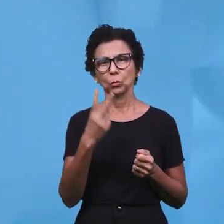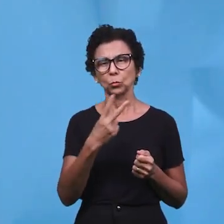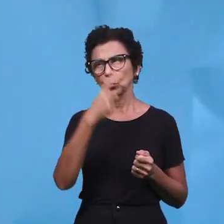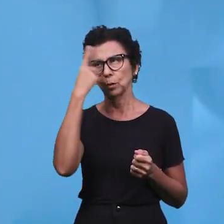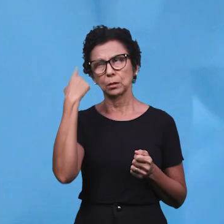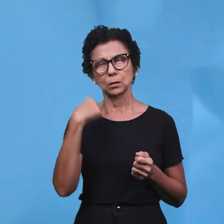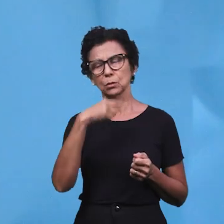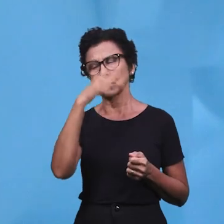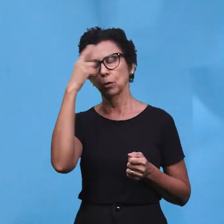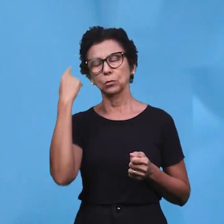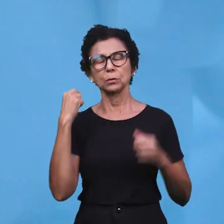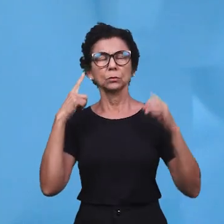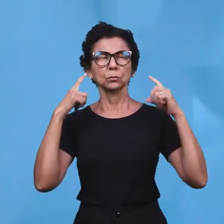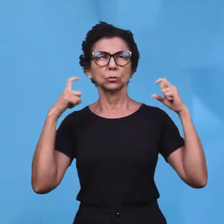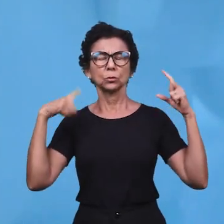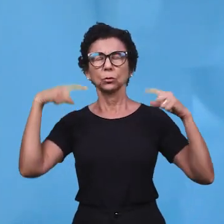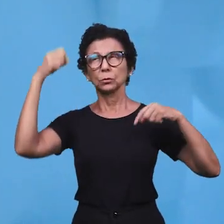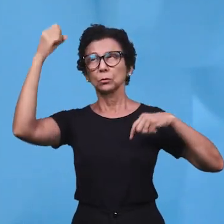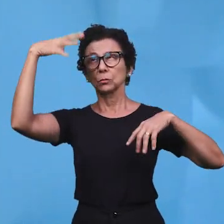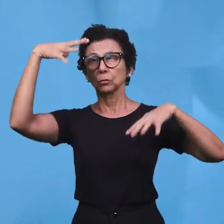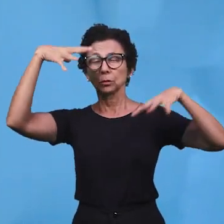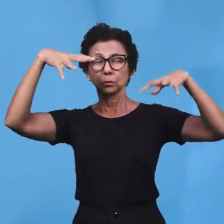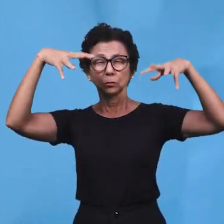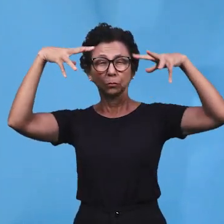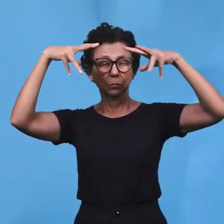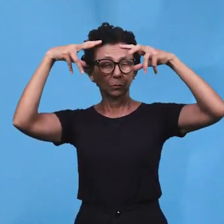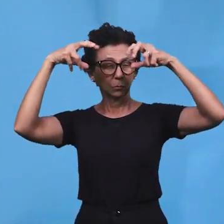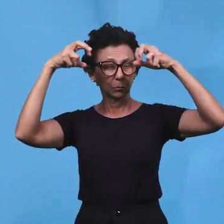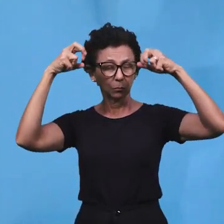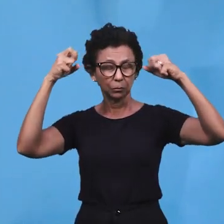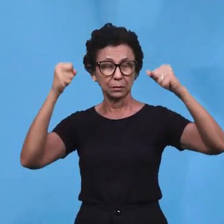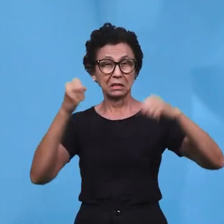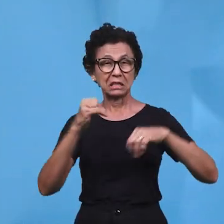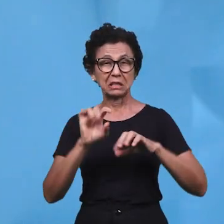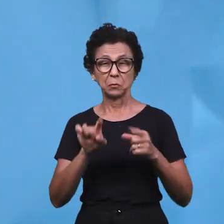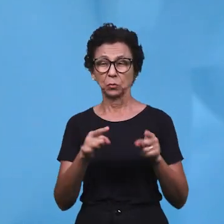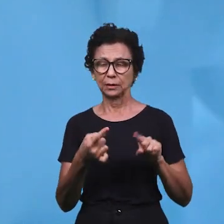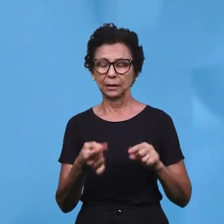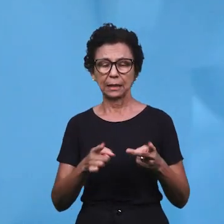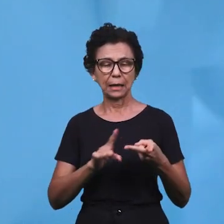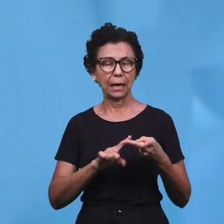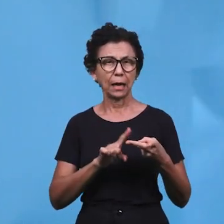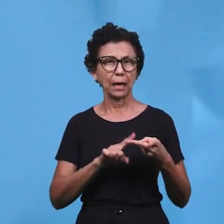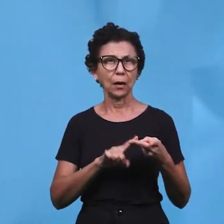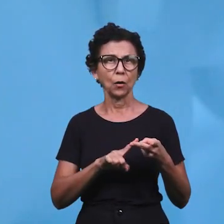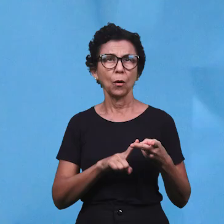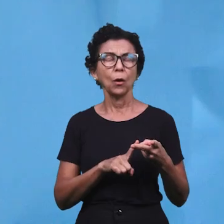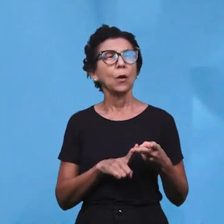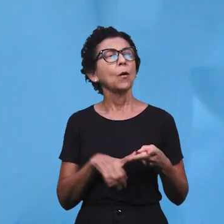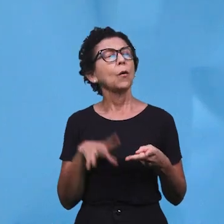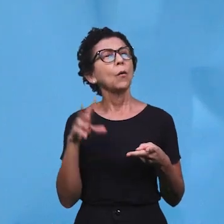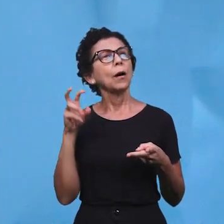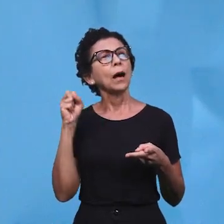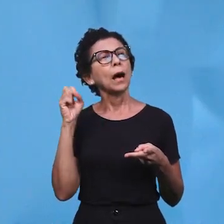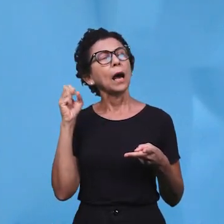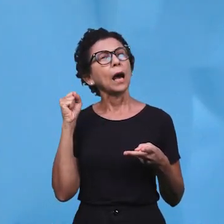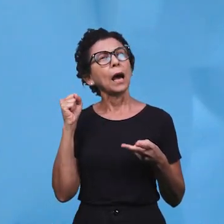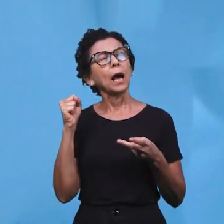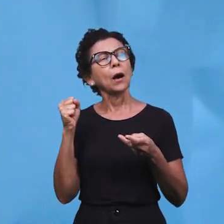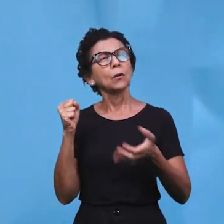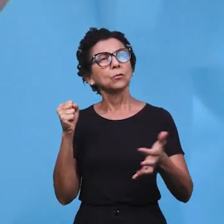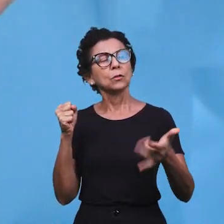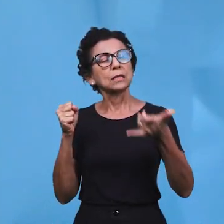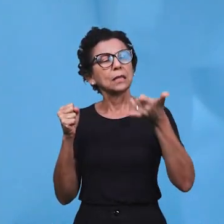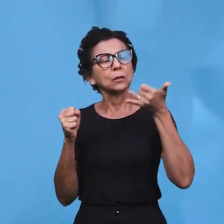a luz quanto o som, os estímulos, sejam musicais, sejam de ouvir áudios, ou